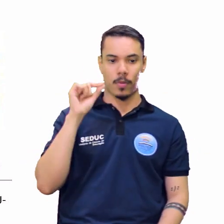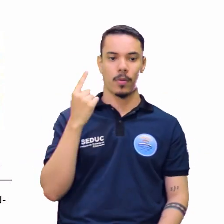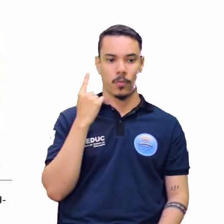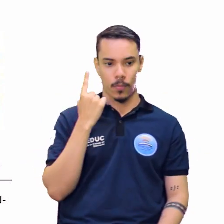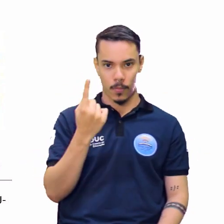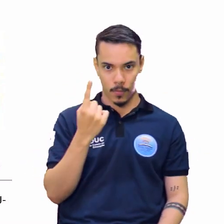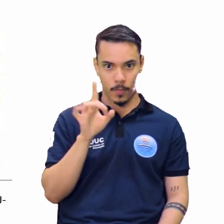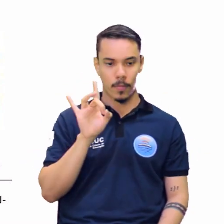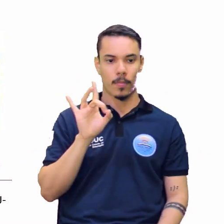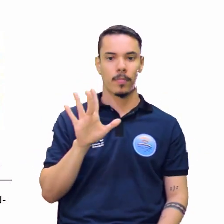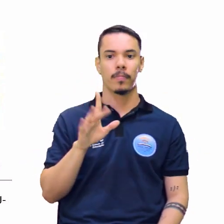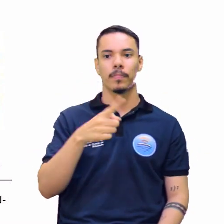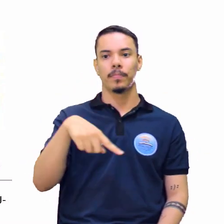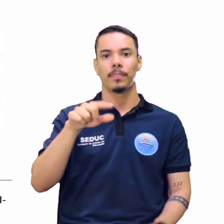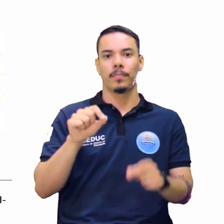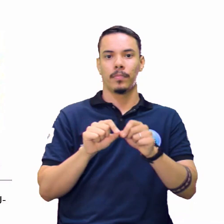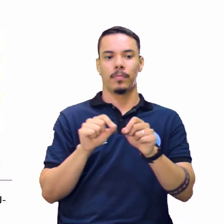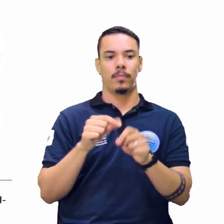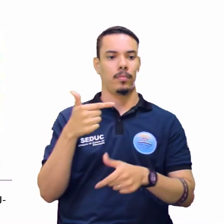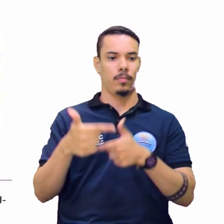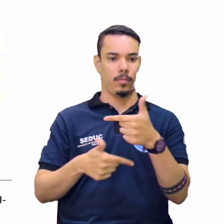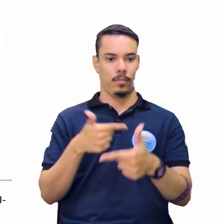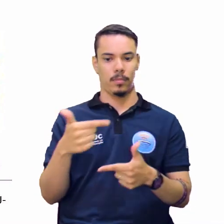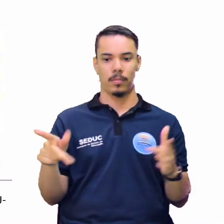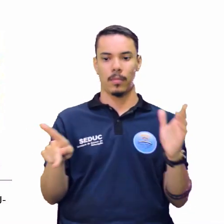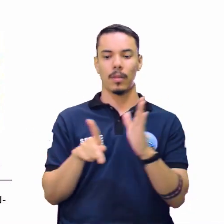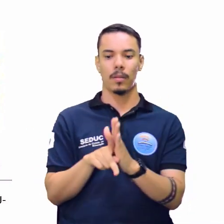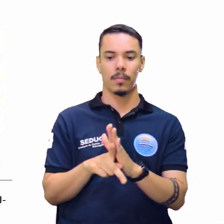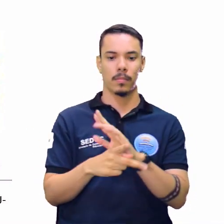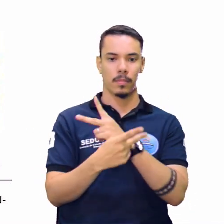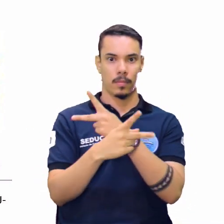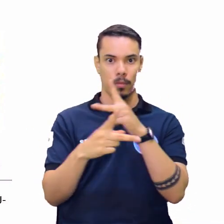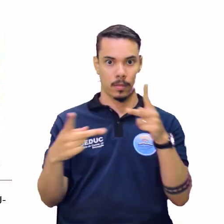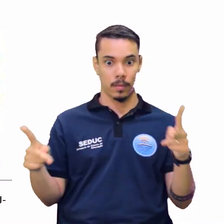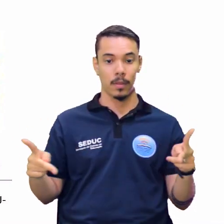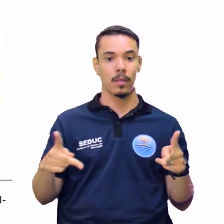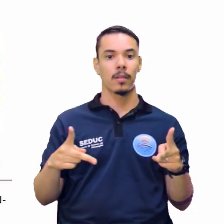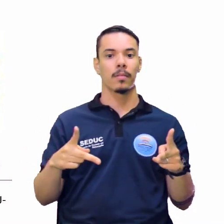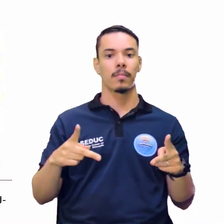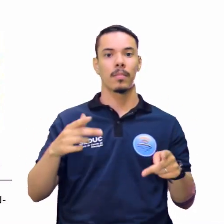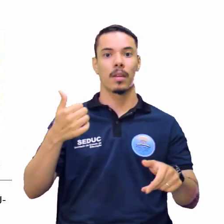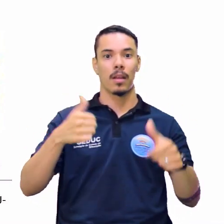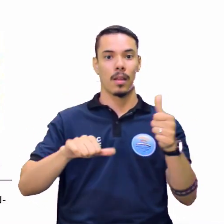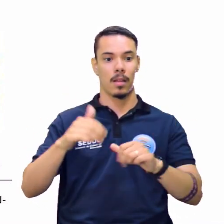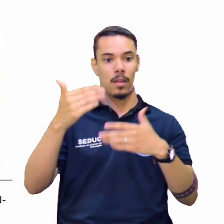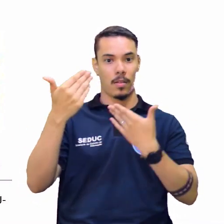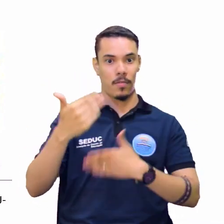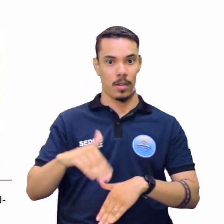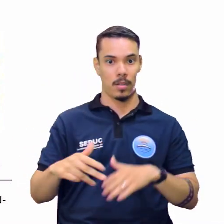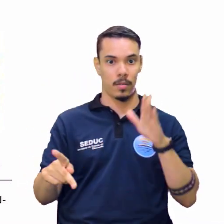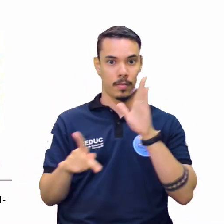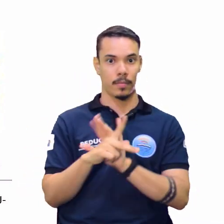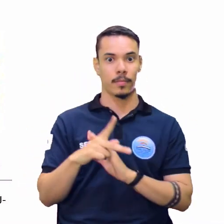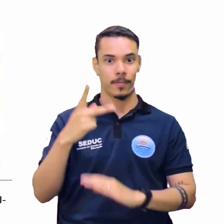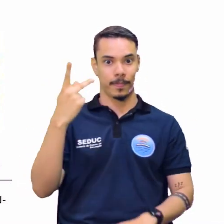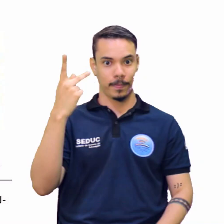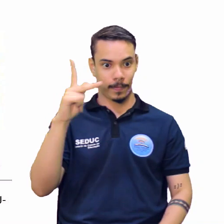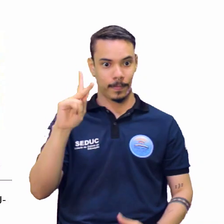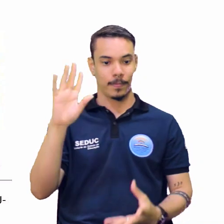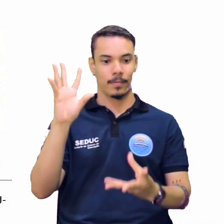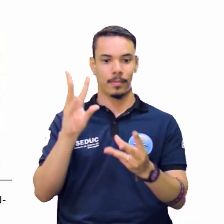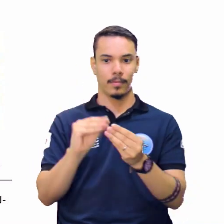para você escolher para fazer o seu trabalho né para avaliação parcial